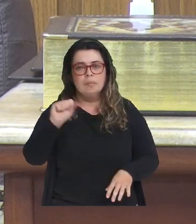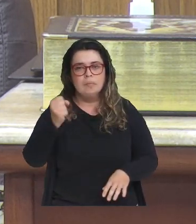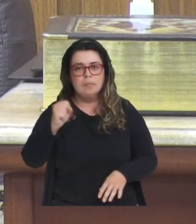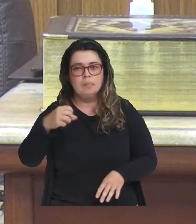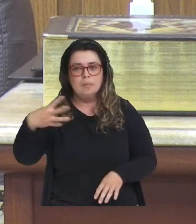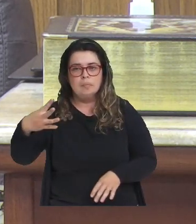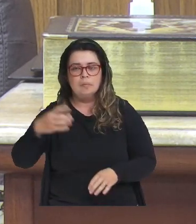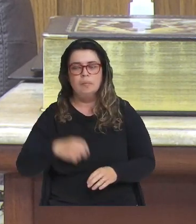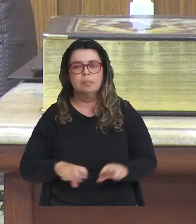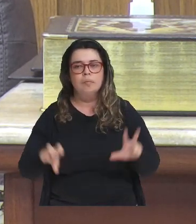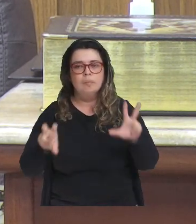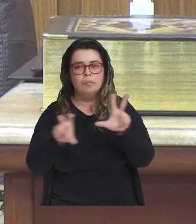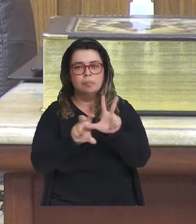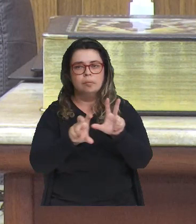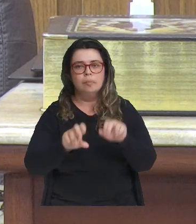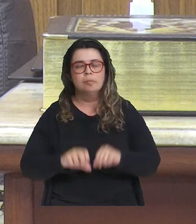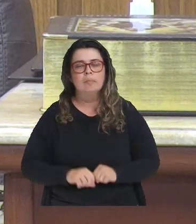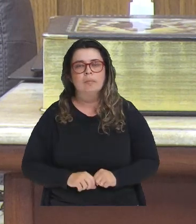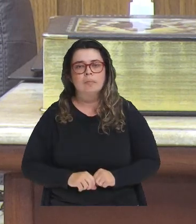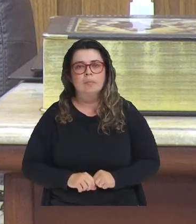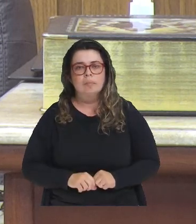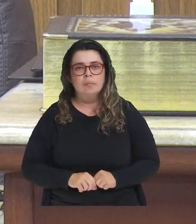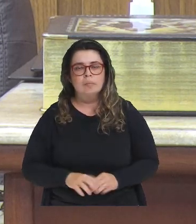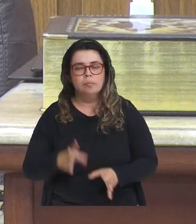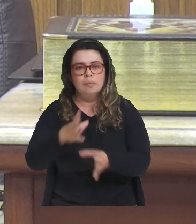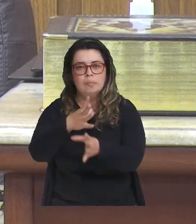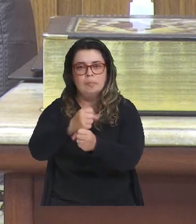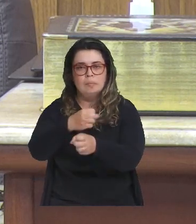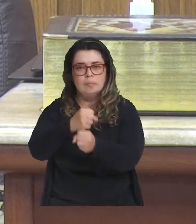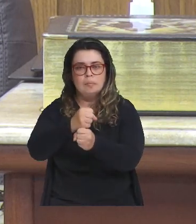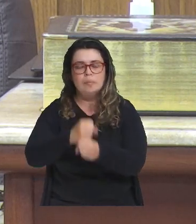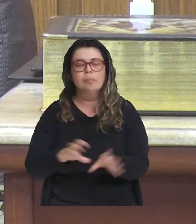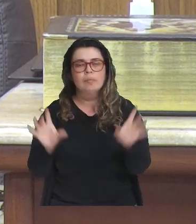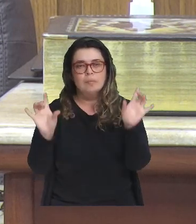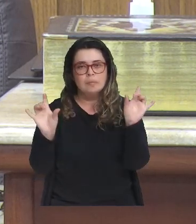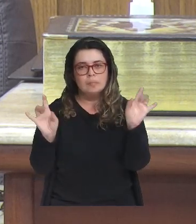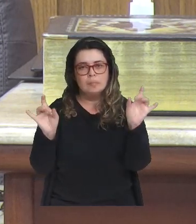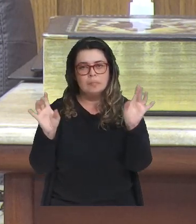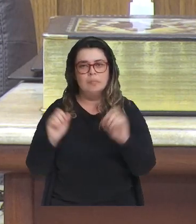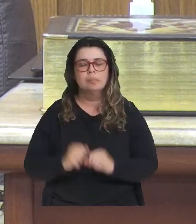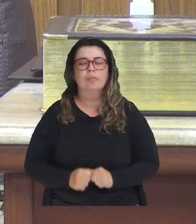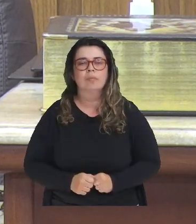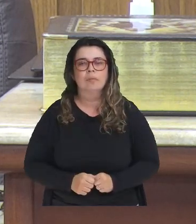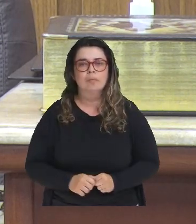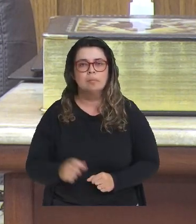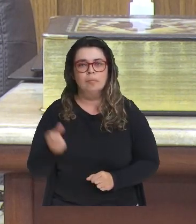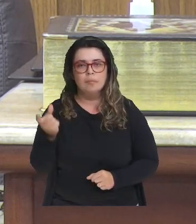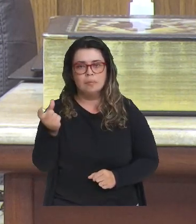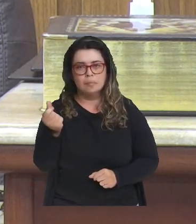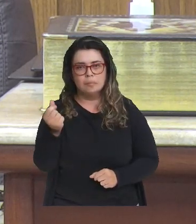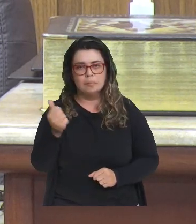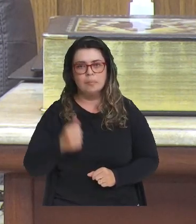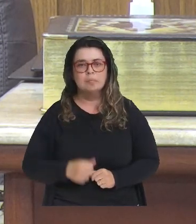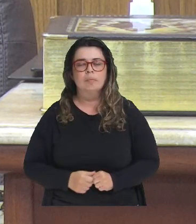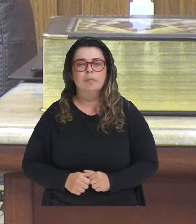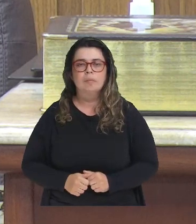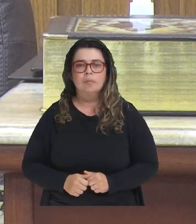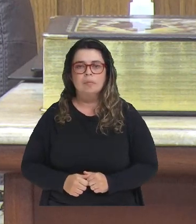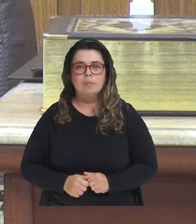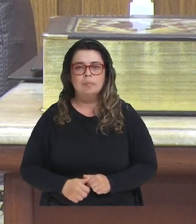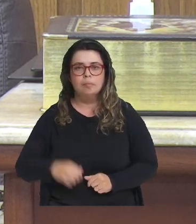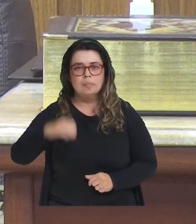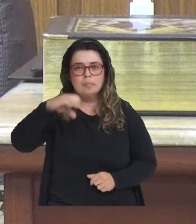184/2022 do Poder Executivo dispõe sobre abertura de crédito adicional especial para os fins que especifica, no valor de